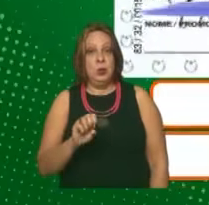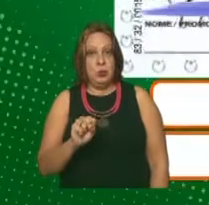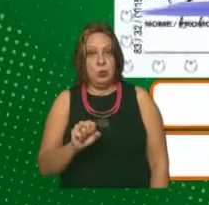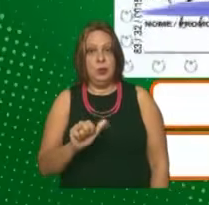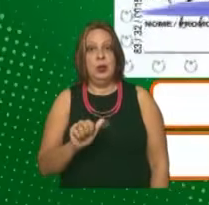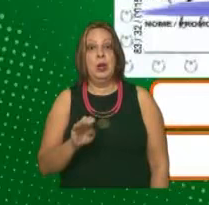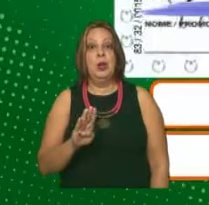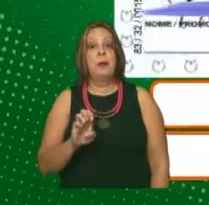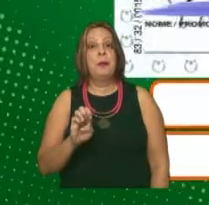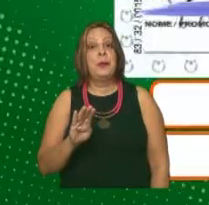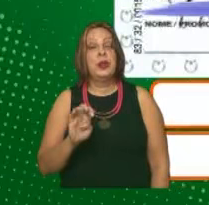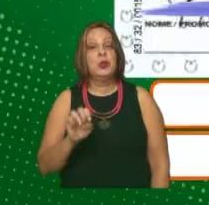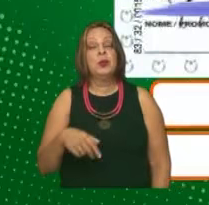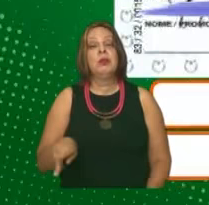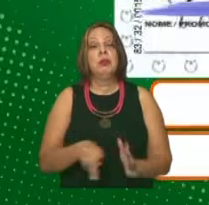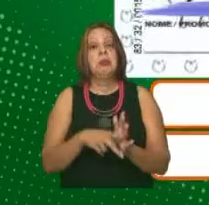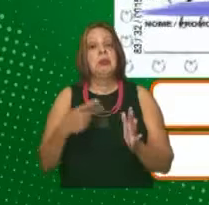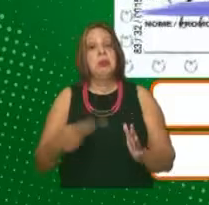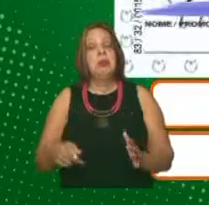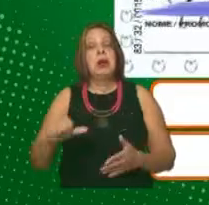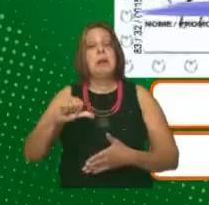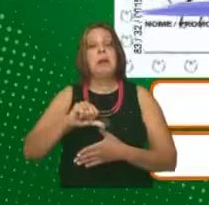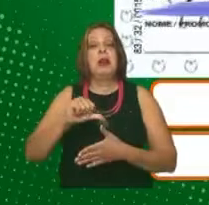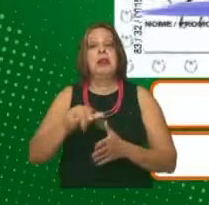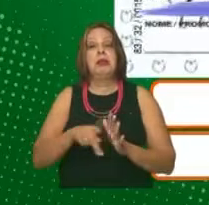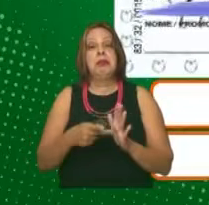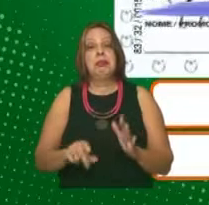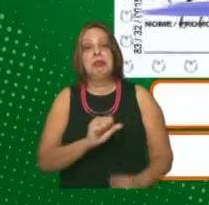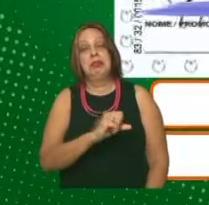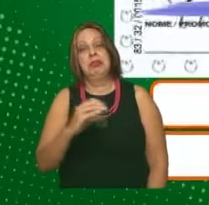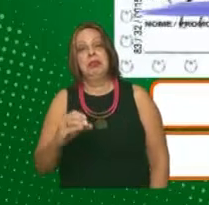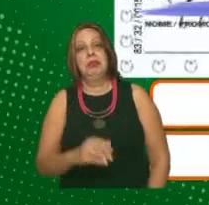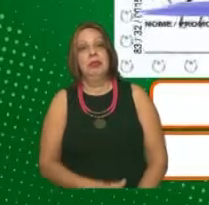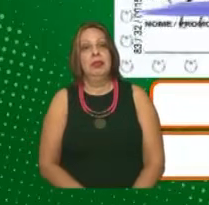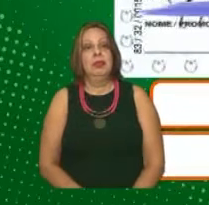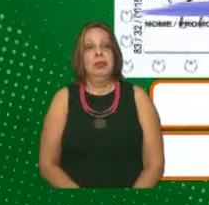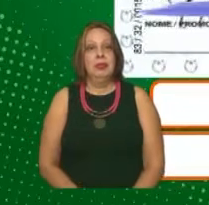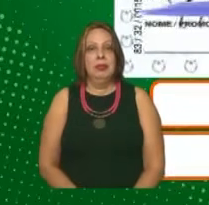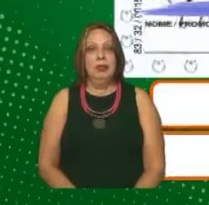bairro América. Adquiriu com o promotor Samuel Santos, Siqueira Campos.